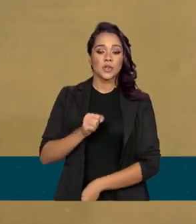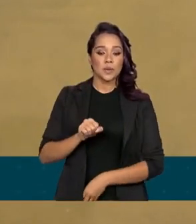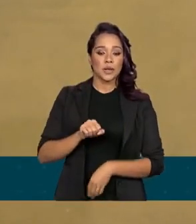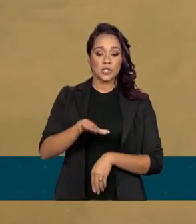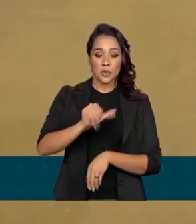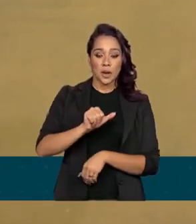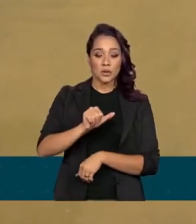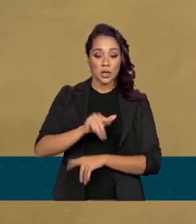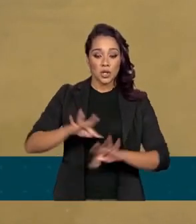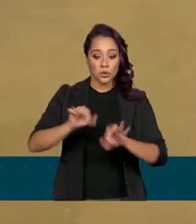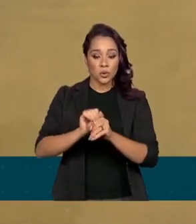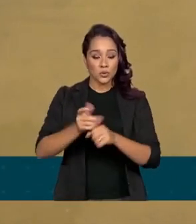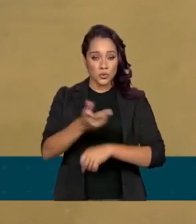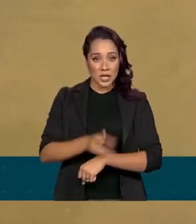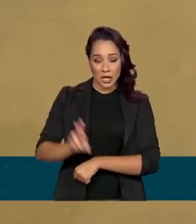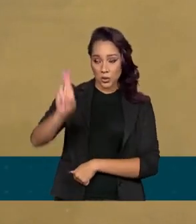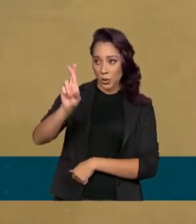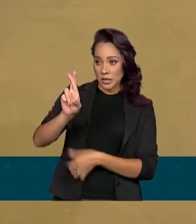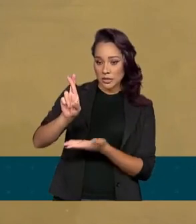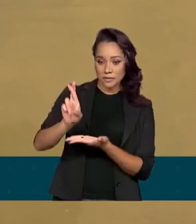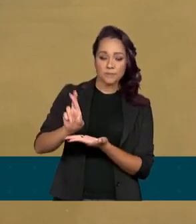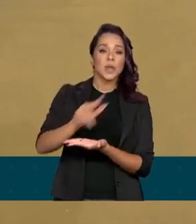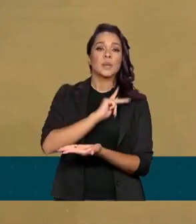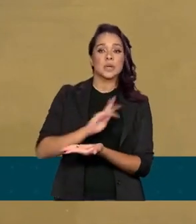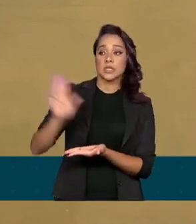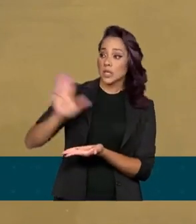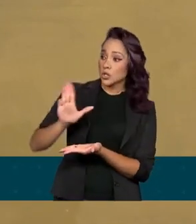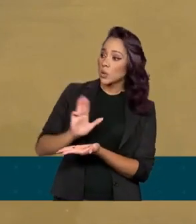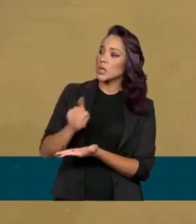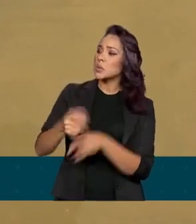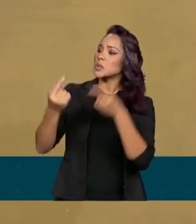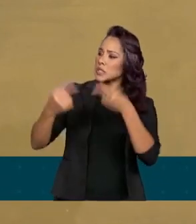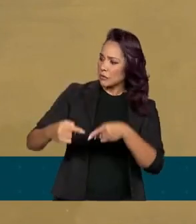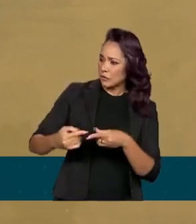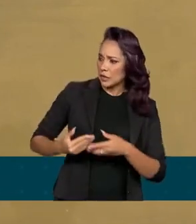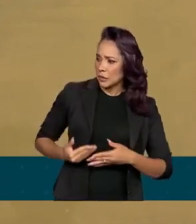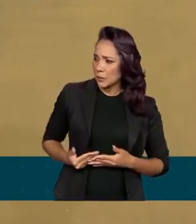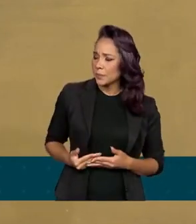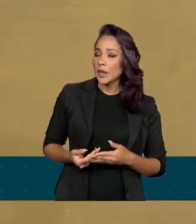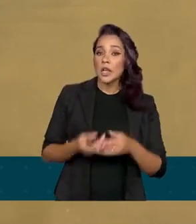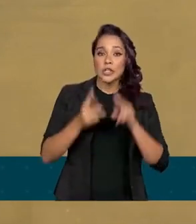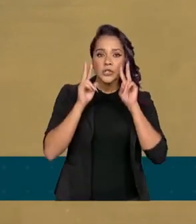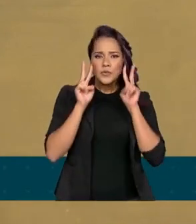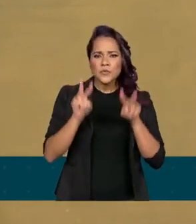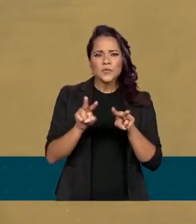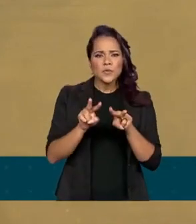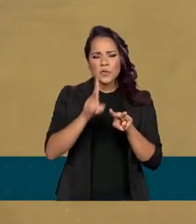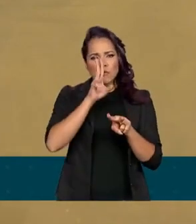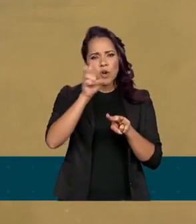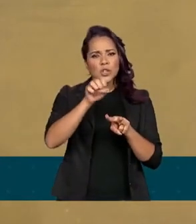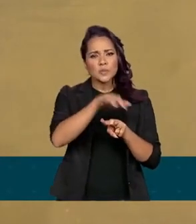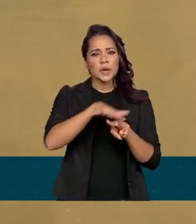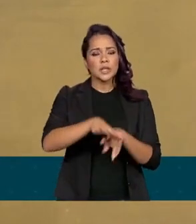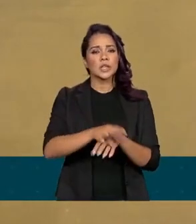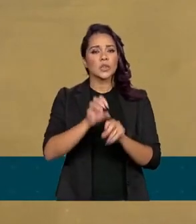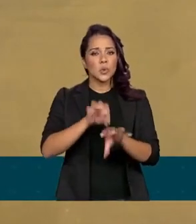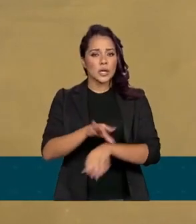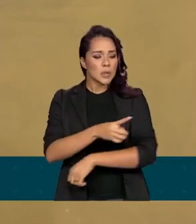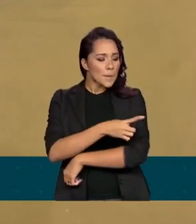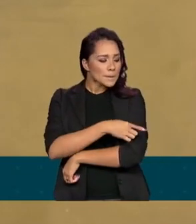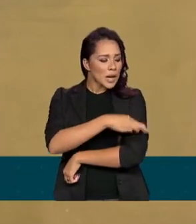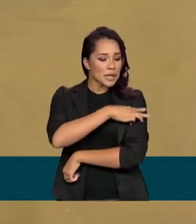aos senhores reitores e reitoras. O presidente Lula tem me colocado um desafio de olhar fortemente para a educação básica nesse